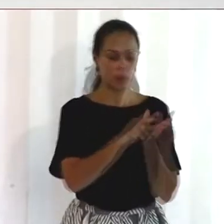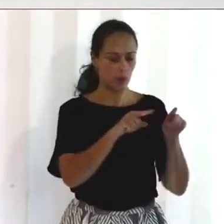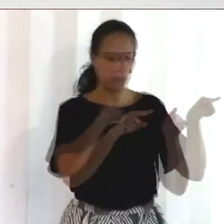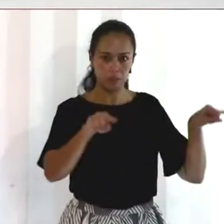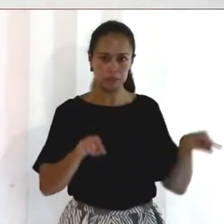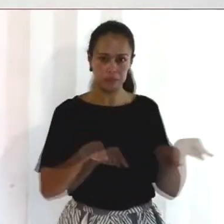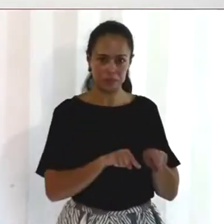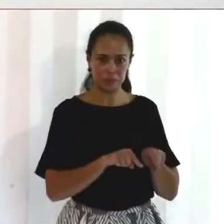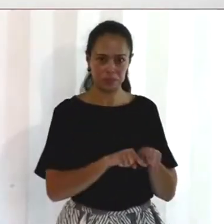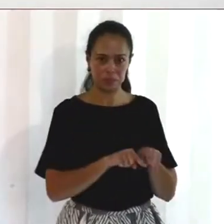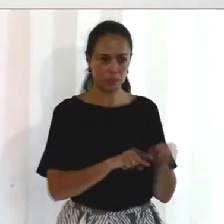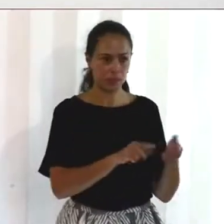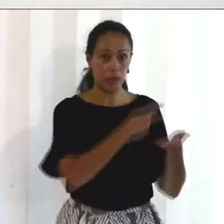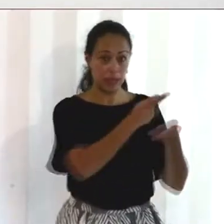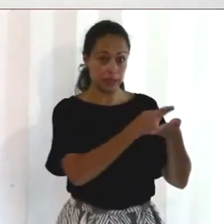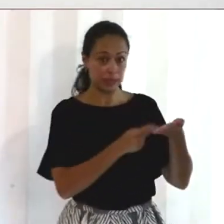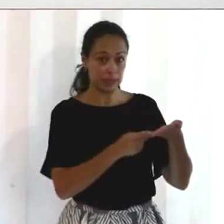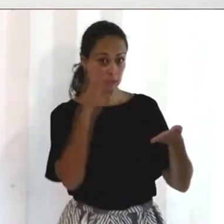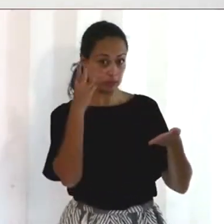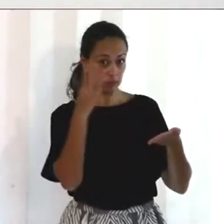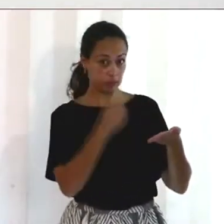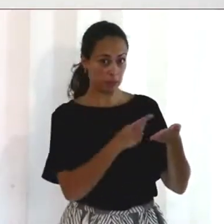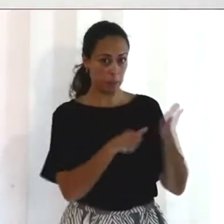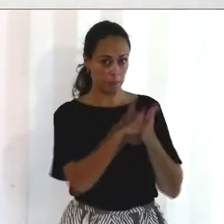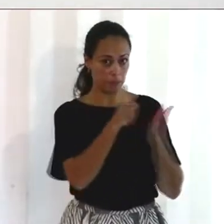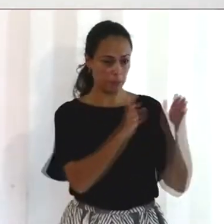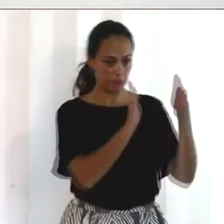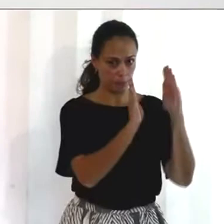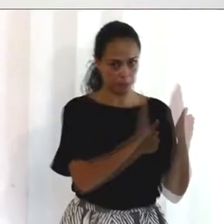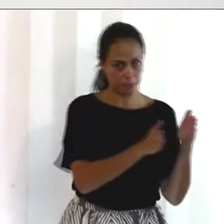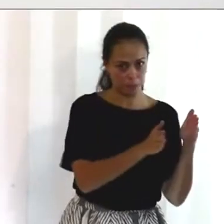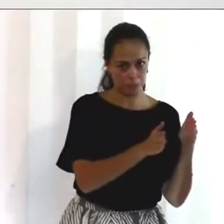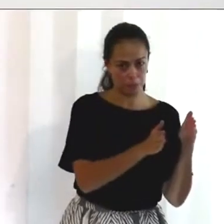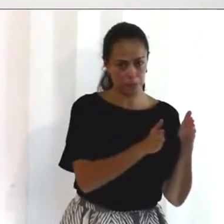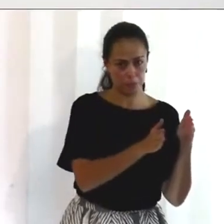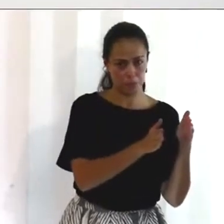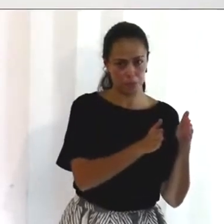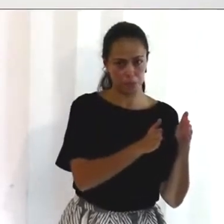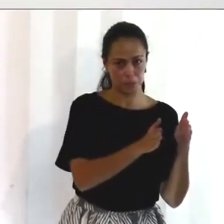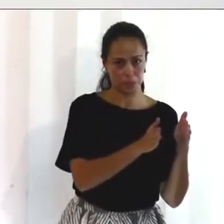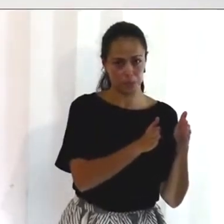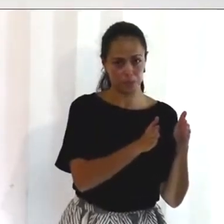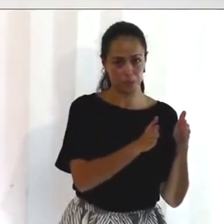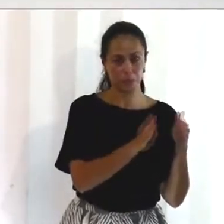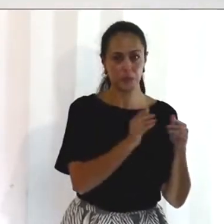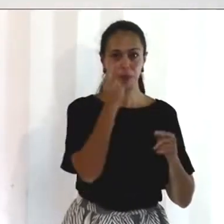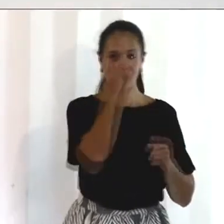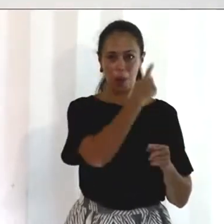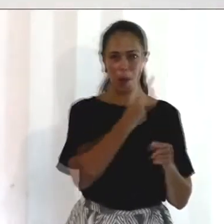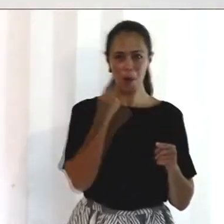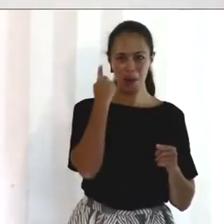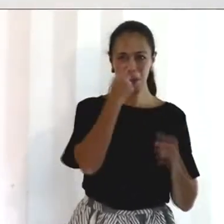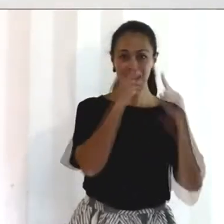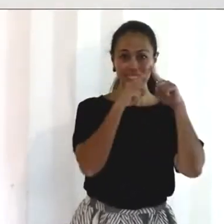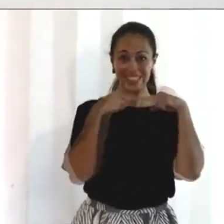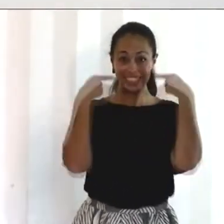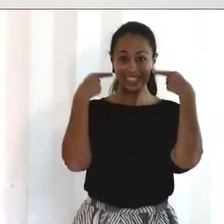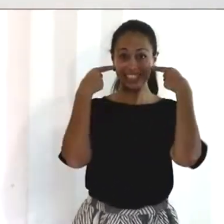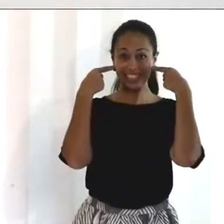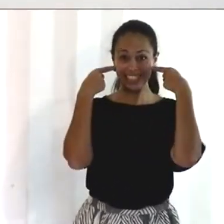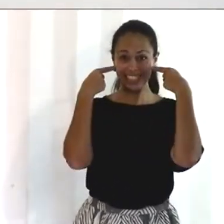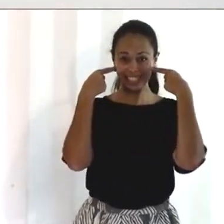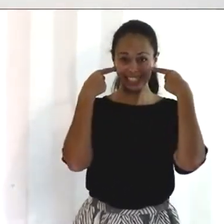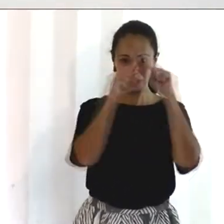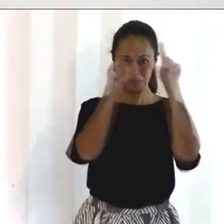vocês conhecem os 3 desenhos. O primeiro desenho é aquela carinha de sorriso, o